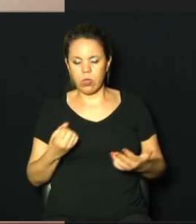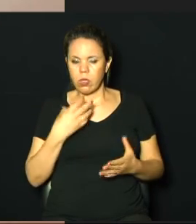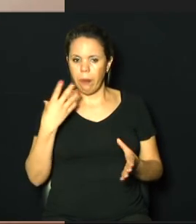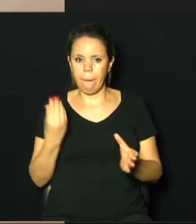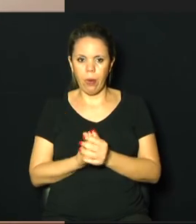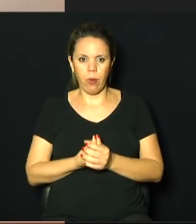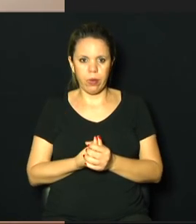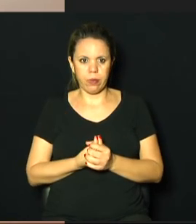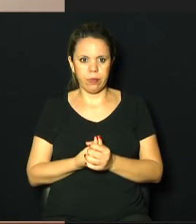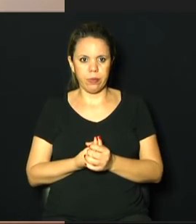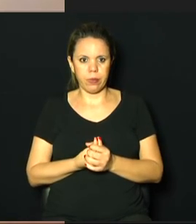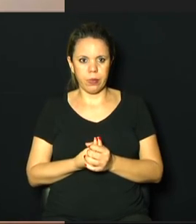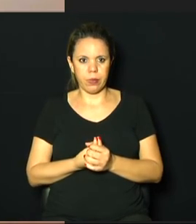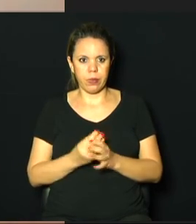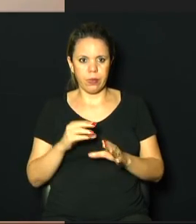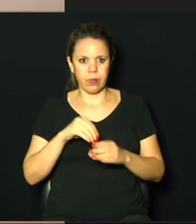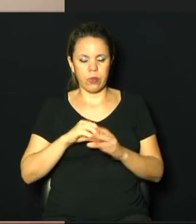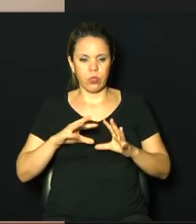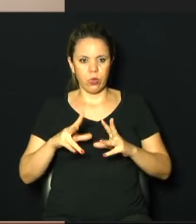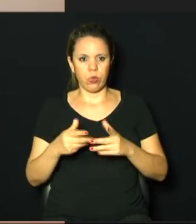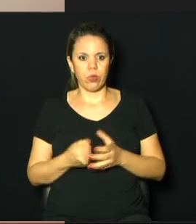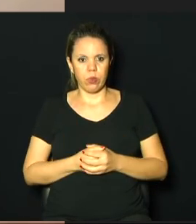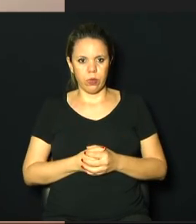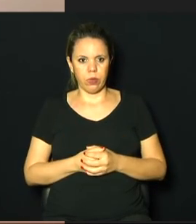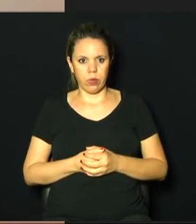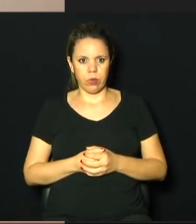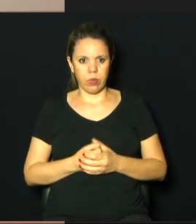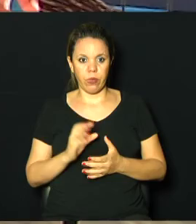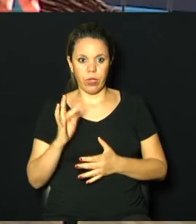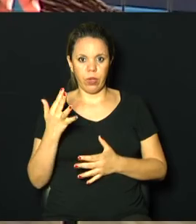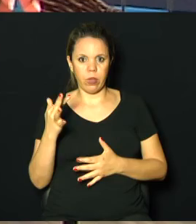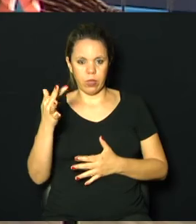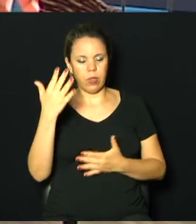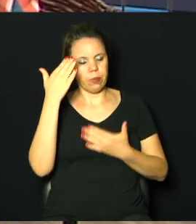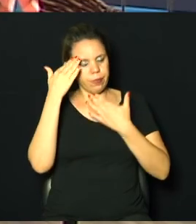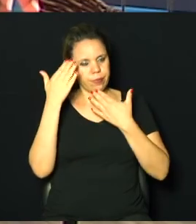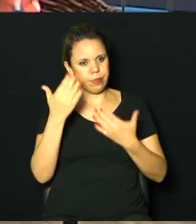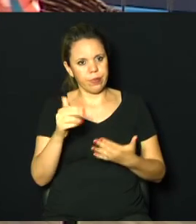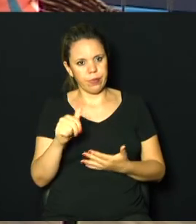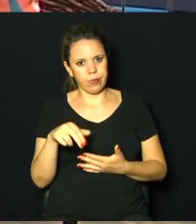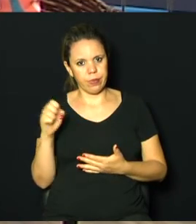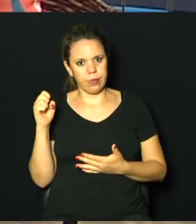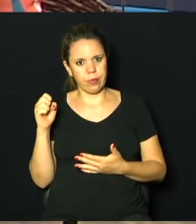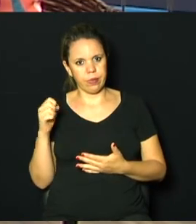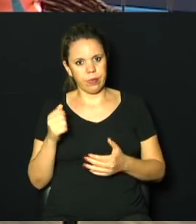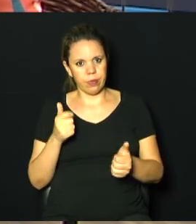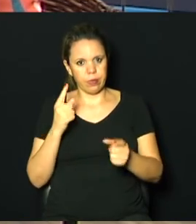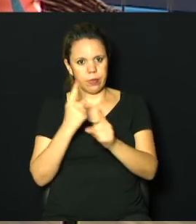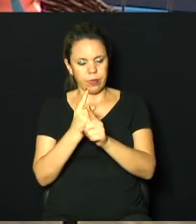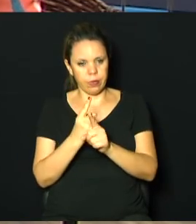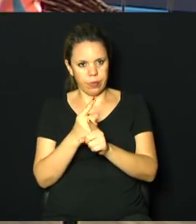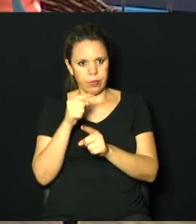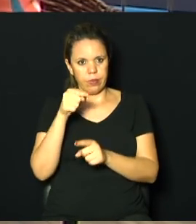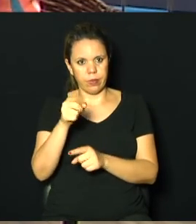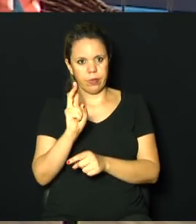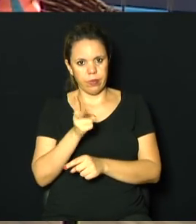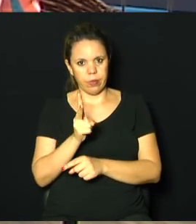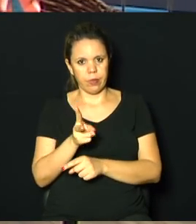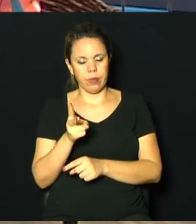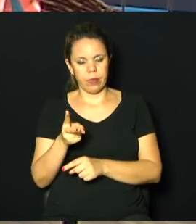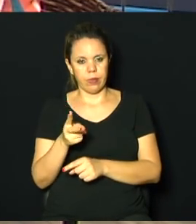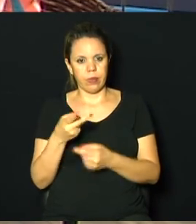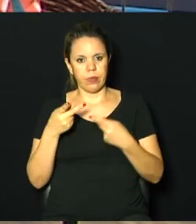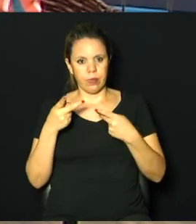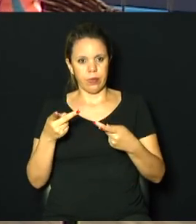boas, né, dentro de tudo isso ainda que está por vir. Muito obrigada, Anne. Até nosso próximo encontro, tá? Você é sempre